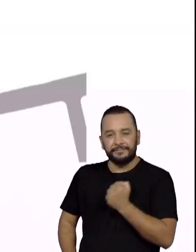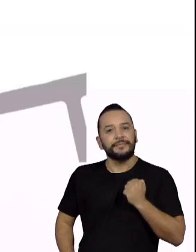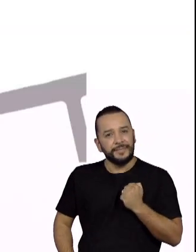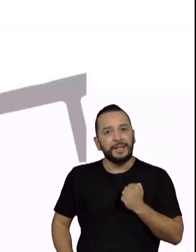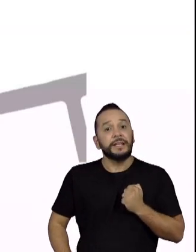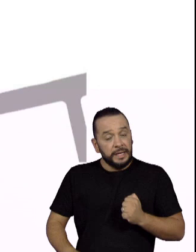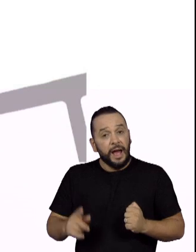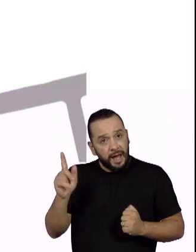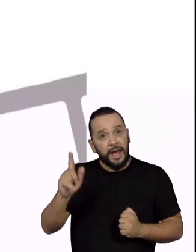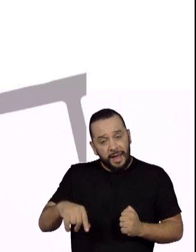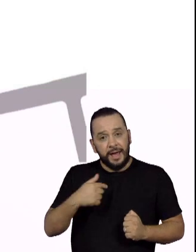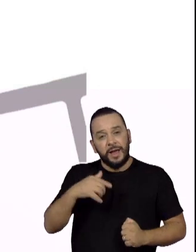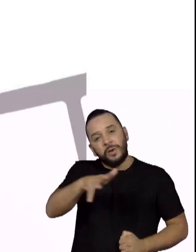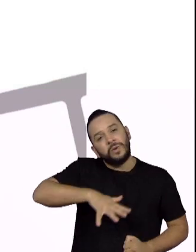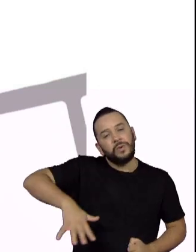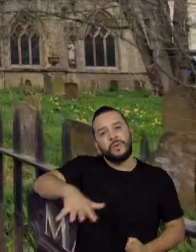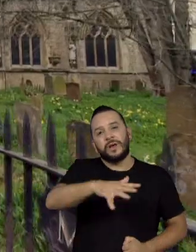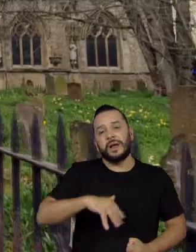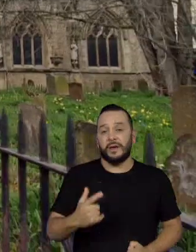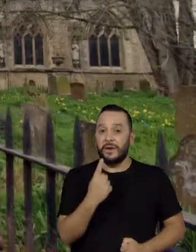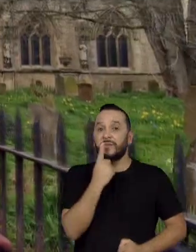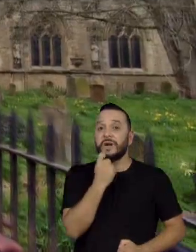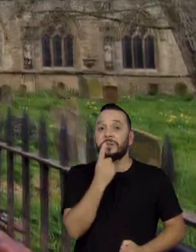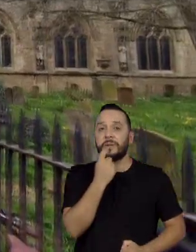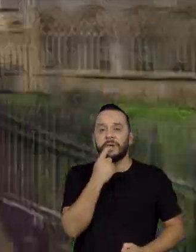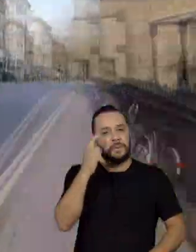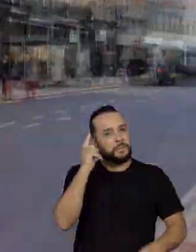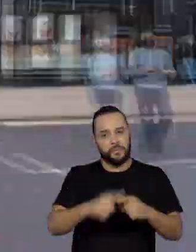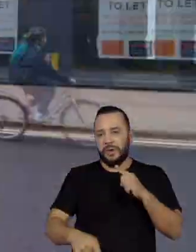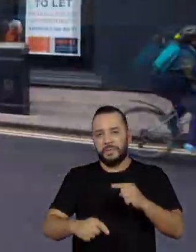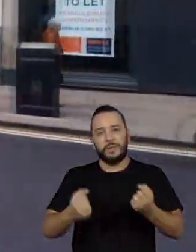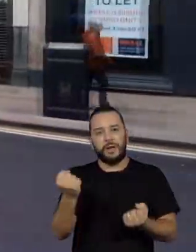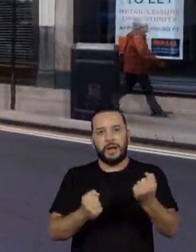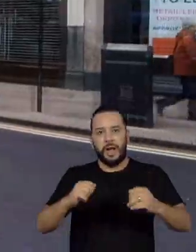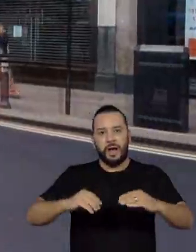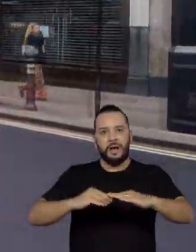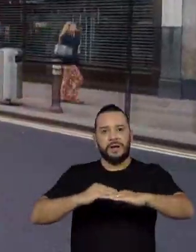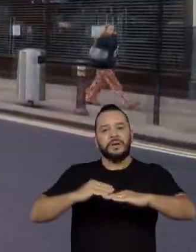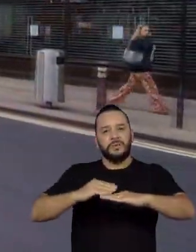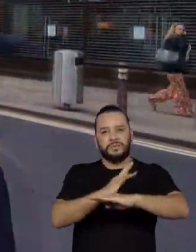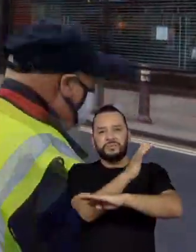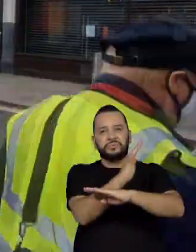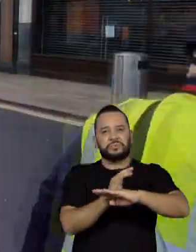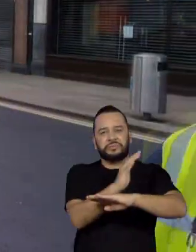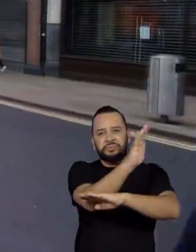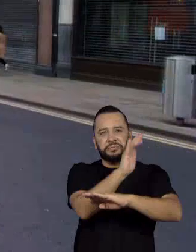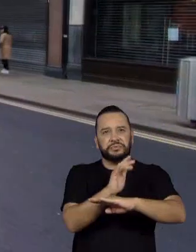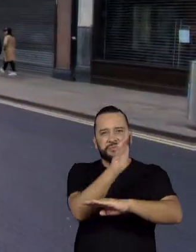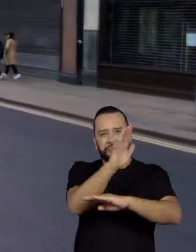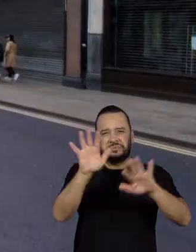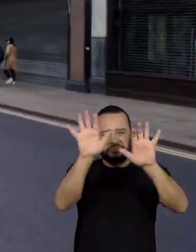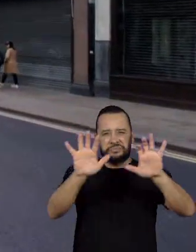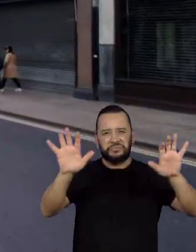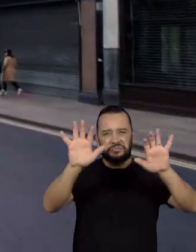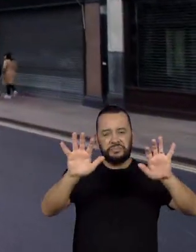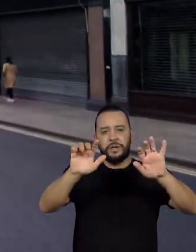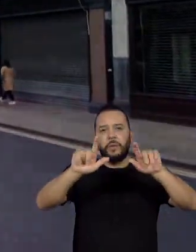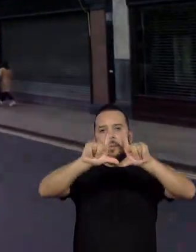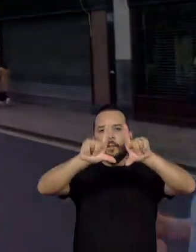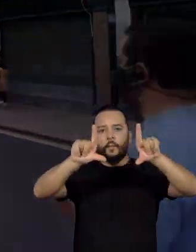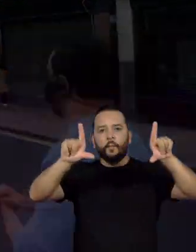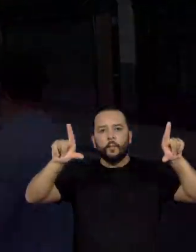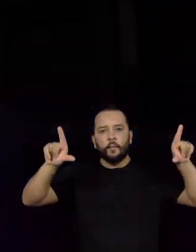foram declaradas zonas vermelhas. Entre os objetivos estão a redução de poluição do ar da região e o combate à